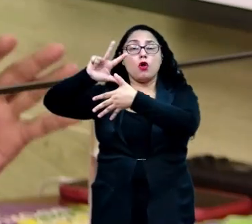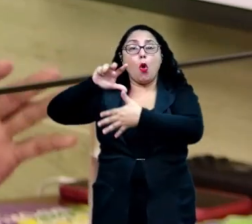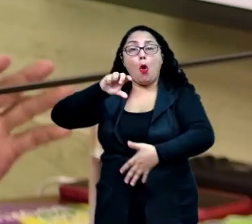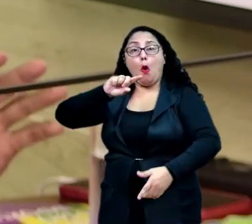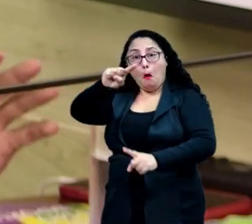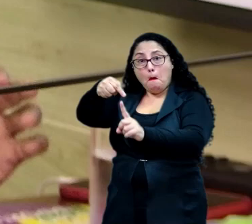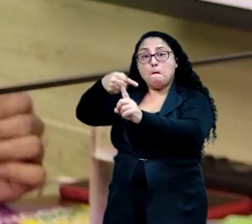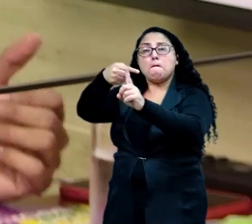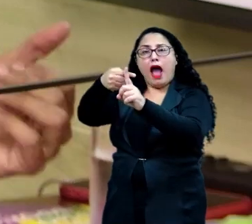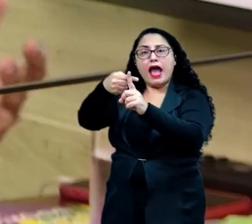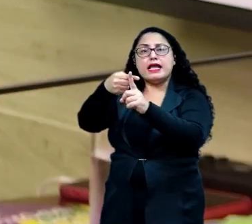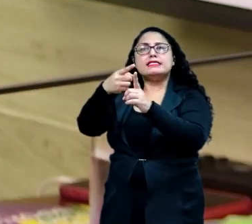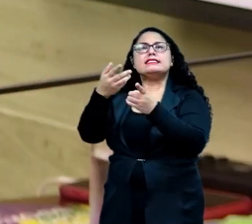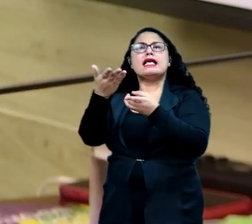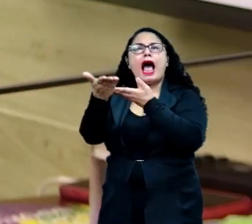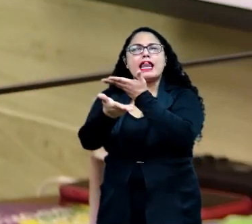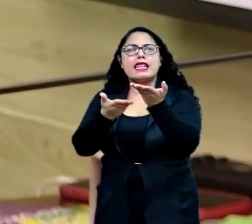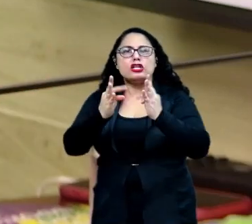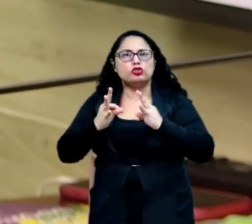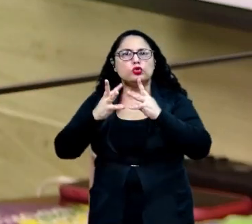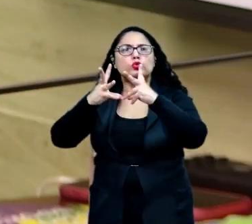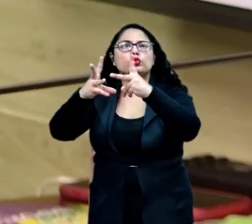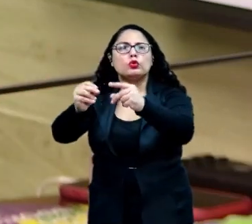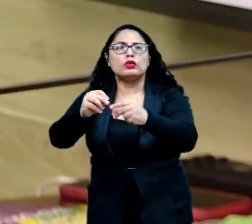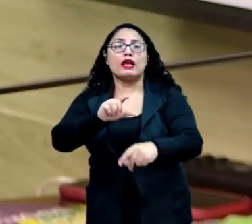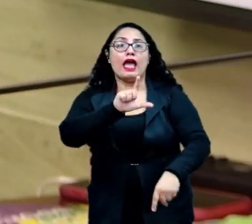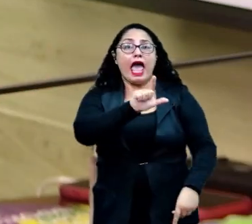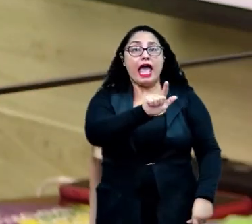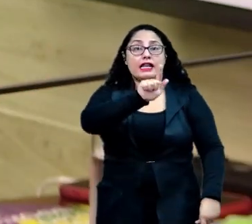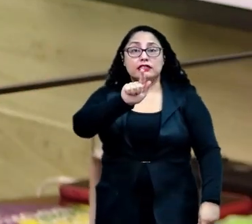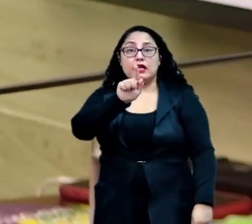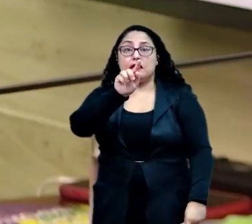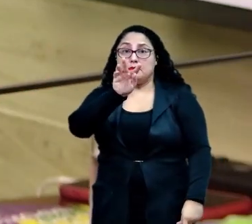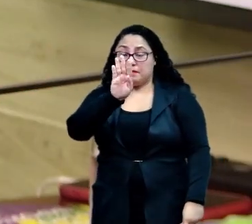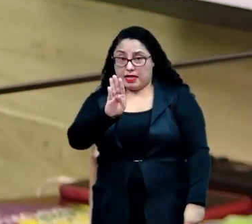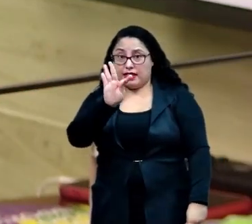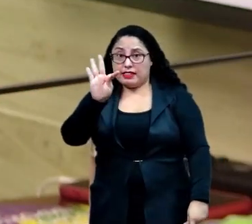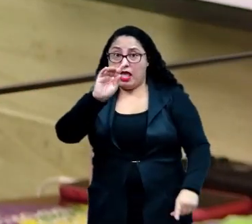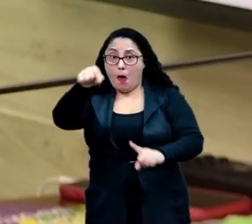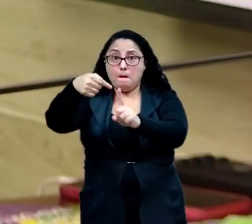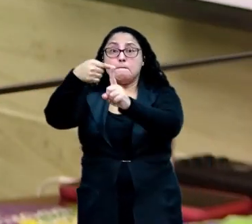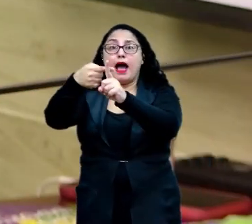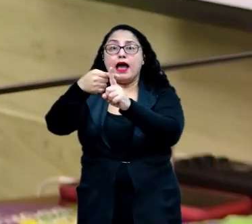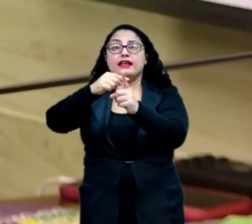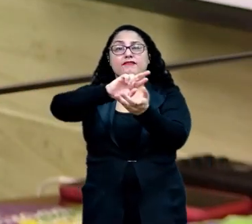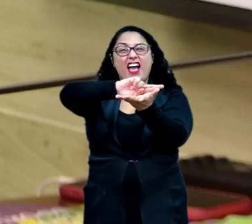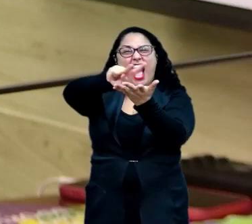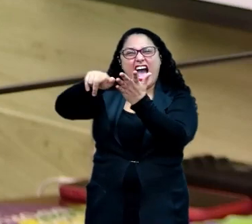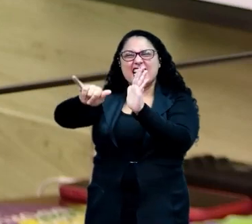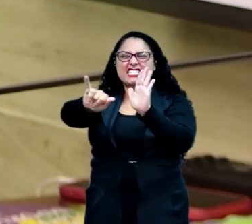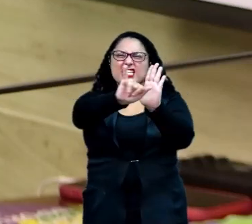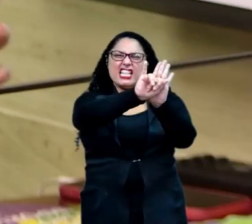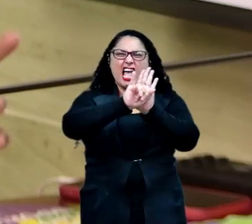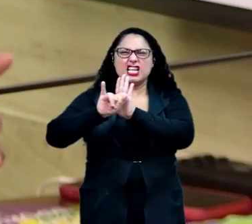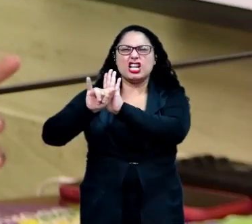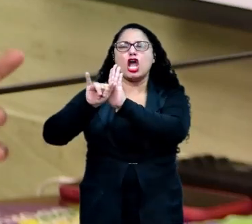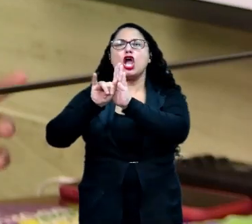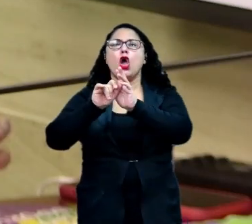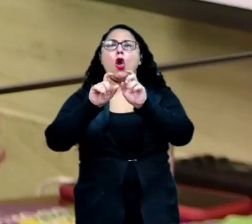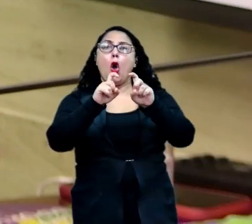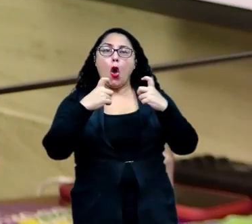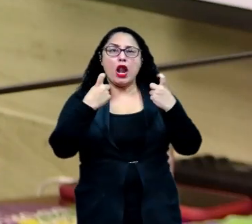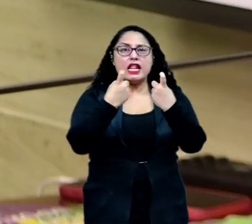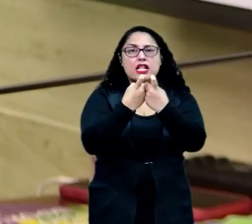mais atenderia tudo? Já atenderia, porque LGBT, o mais é todas as outras identidades, orientações que